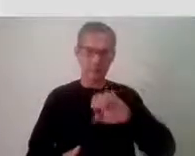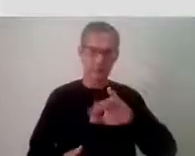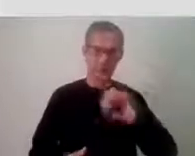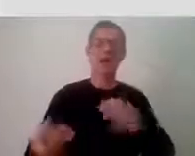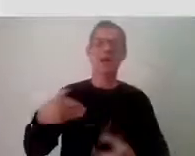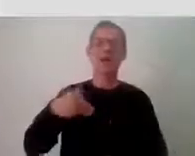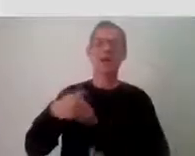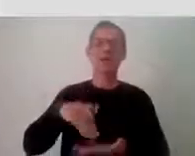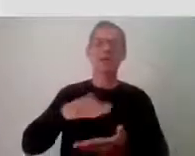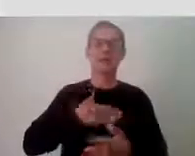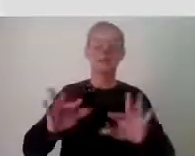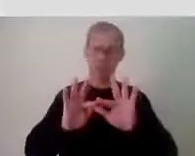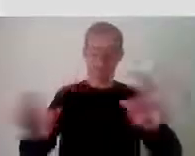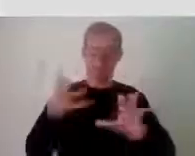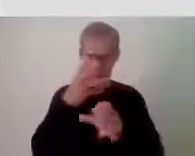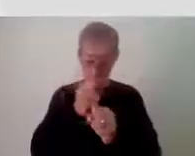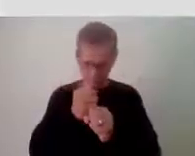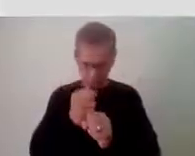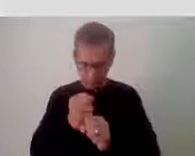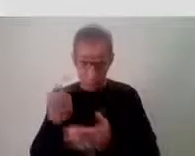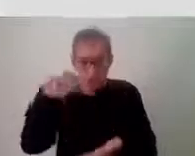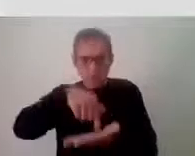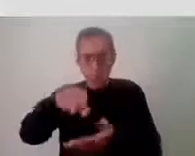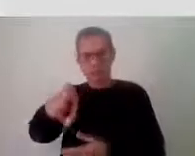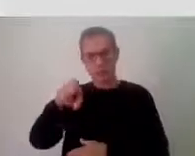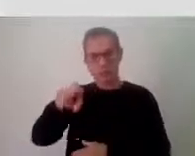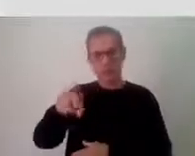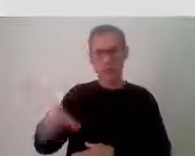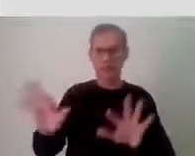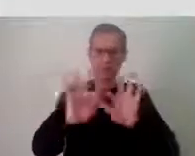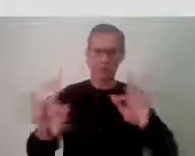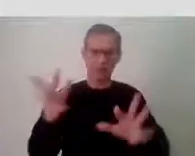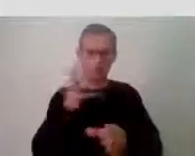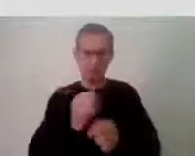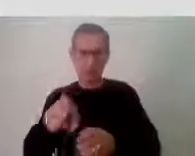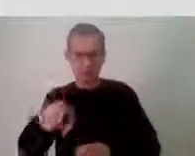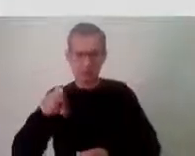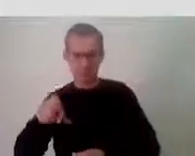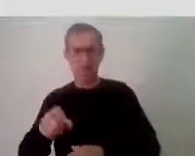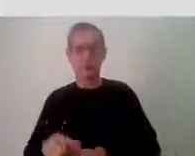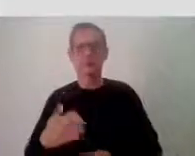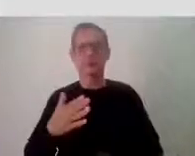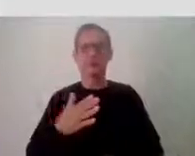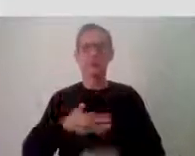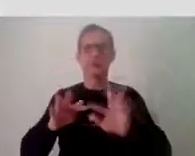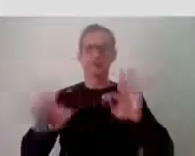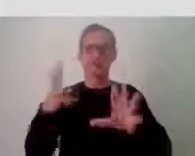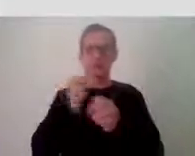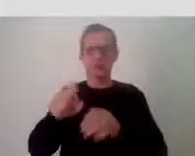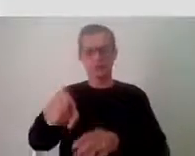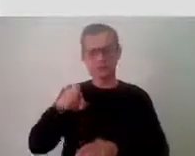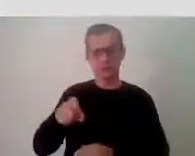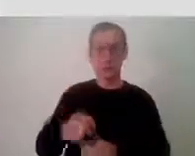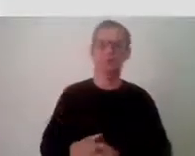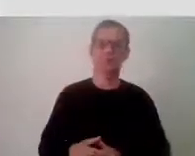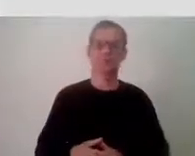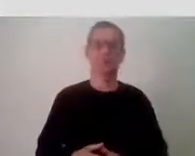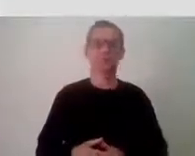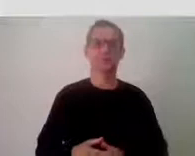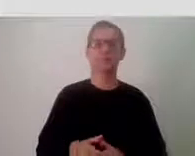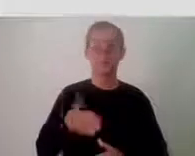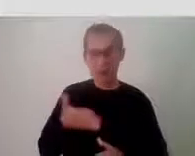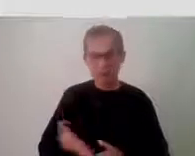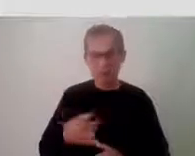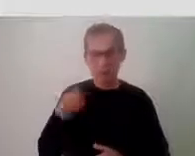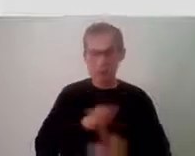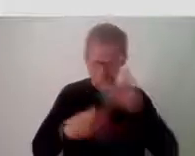função calculada nesse ponto x, ó. Minha função calculada em x, minha função calculada em x. E aí,